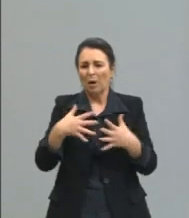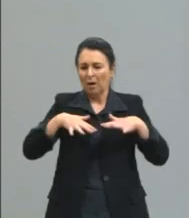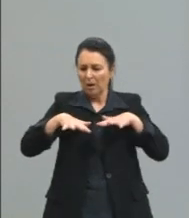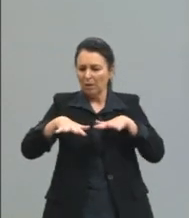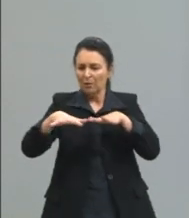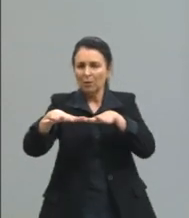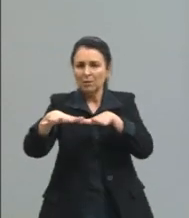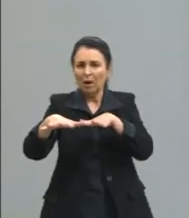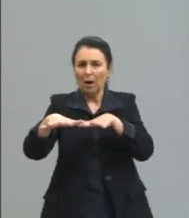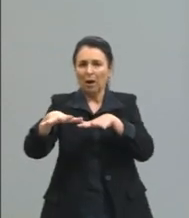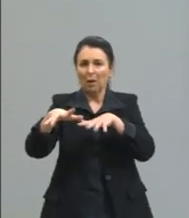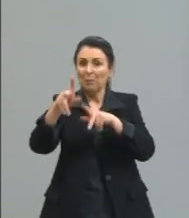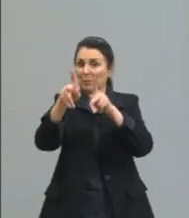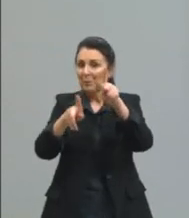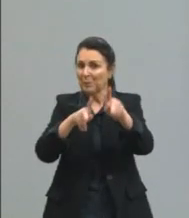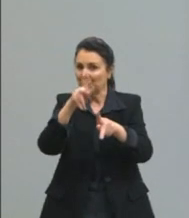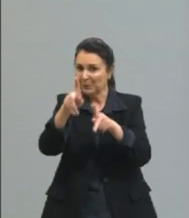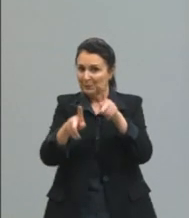a alternativa?